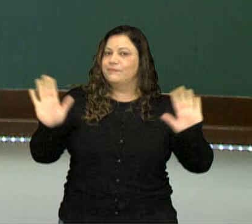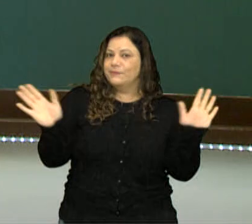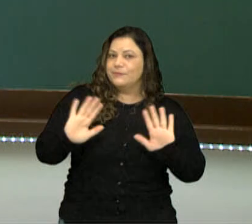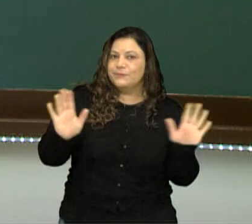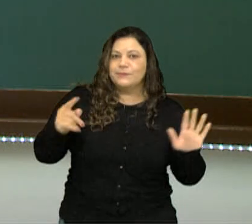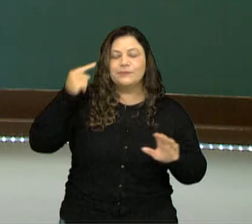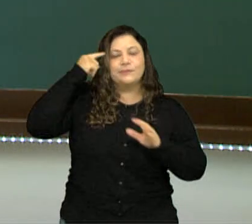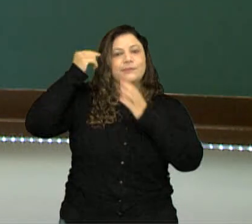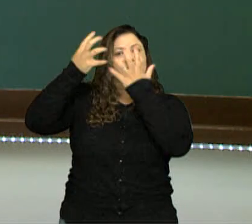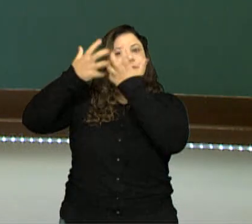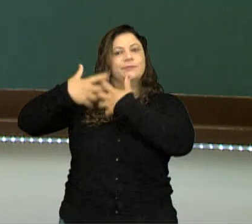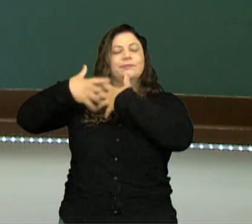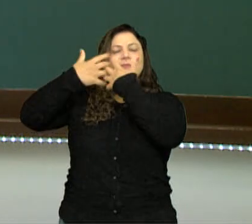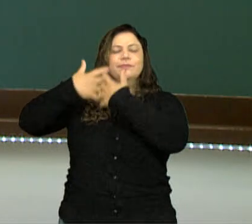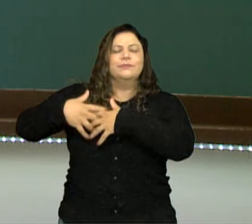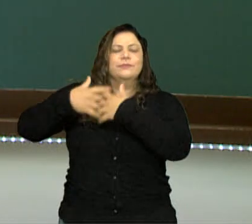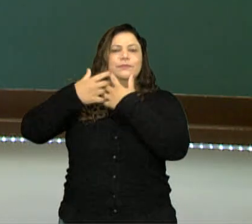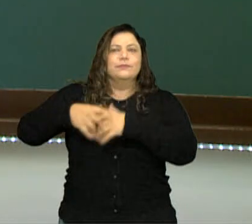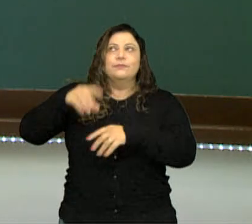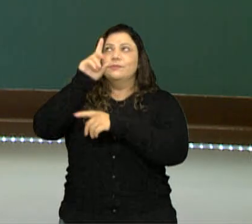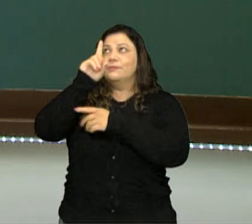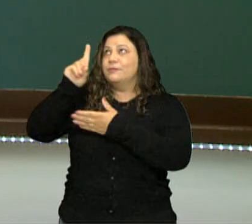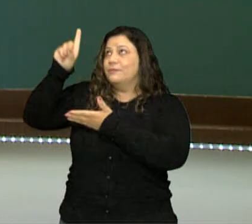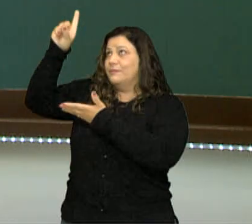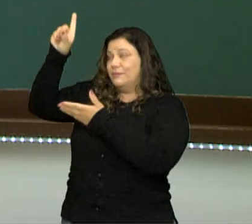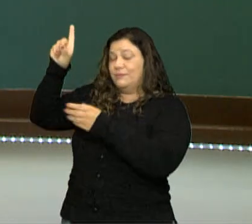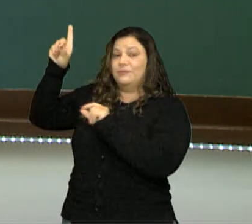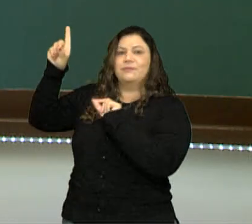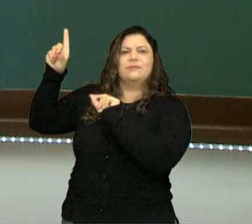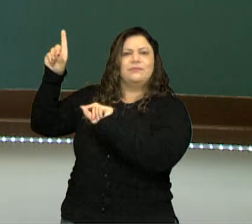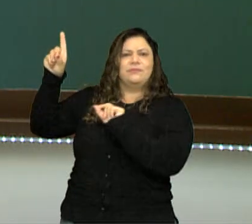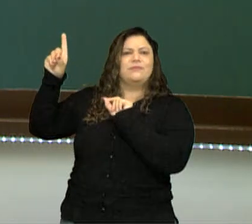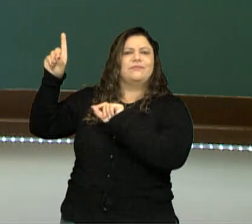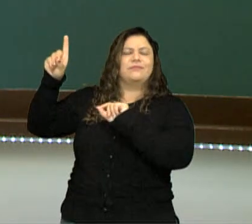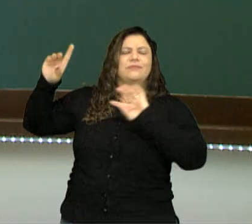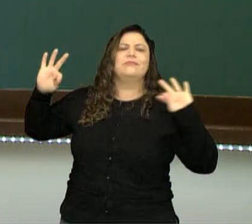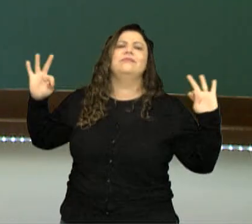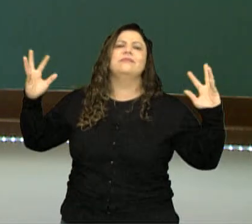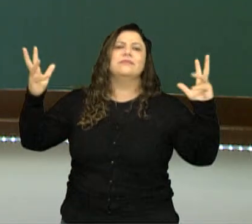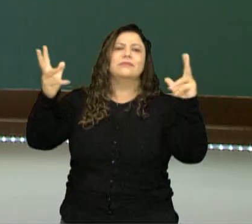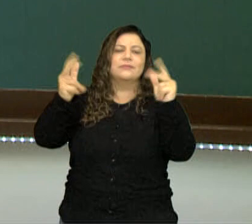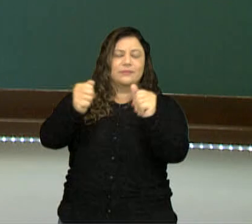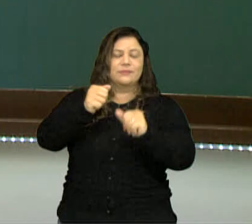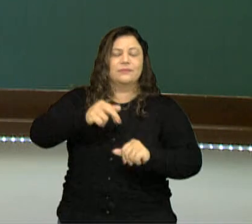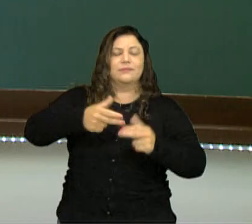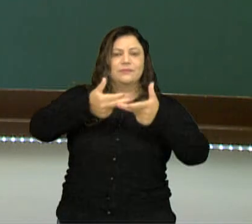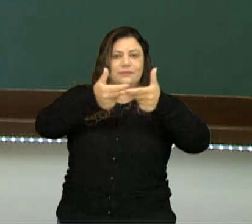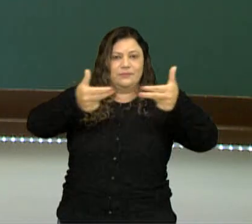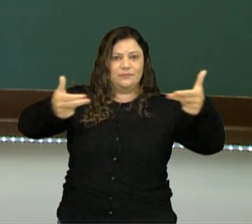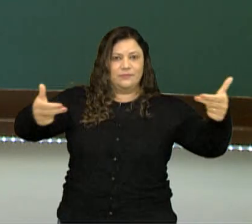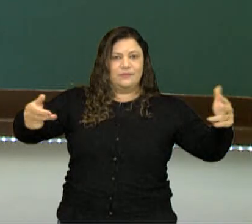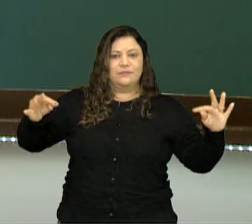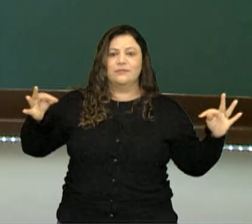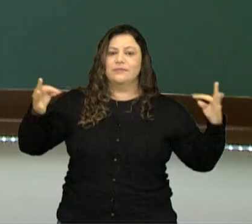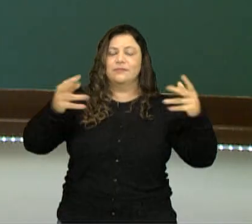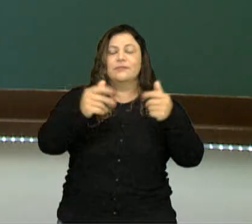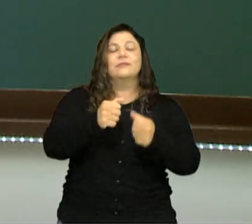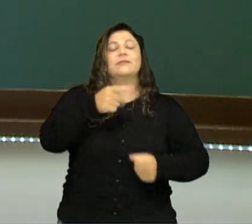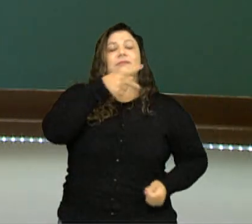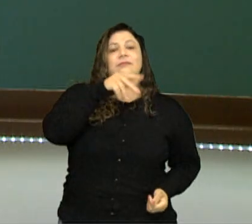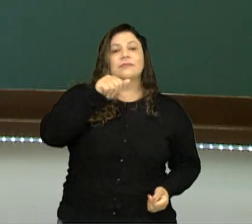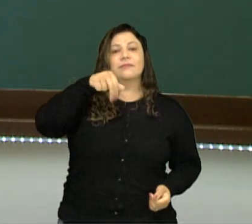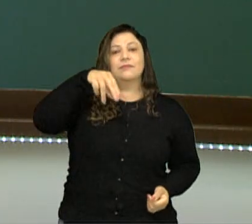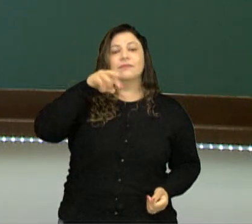a concepção de Deus de Spinoza, um Deus que está em todas as coisas, concepção panteísta